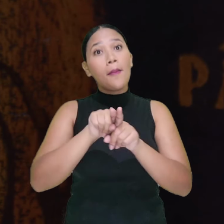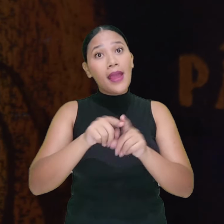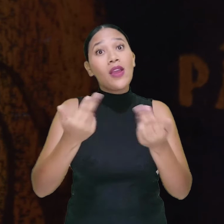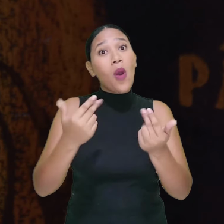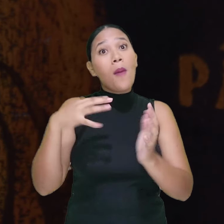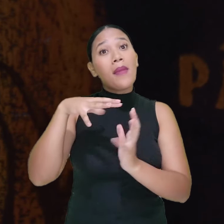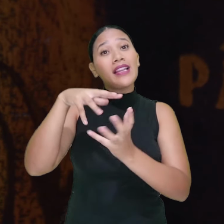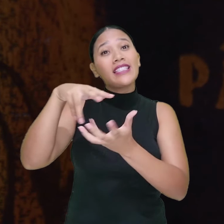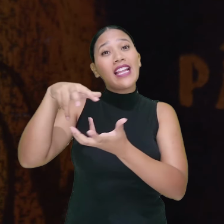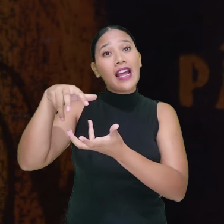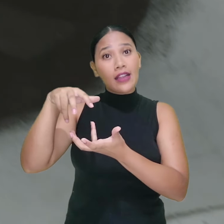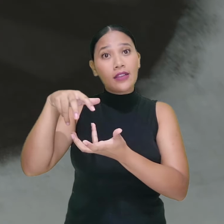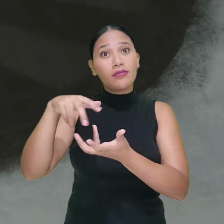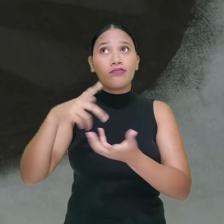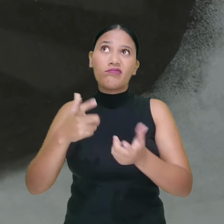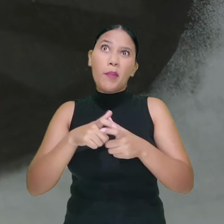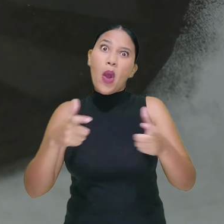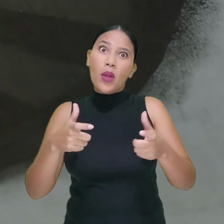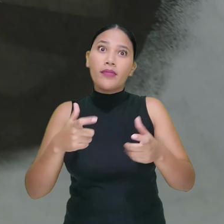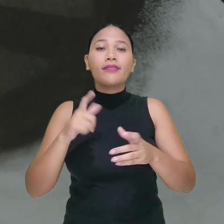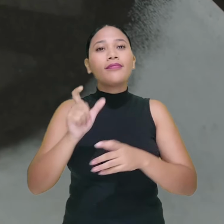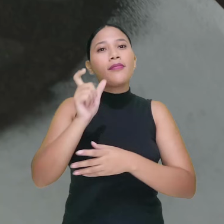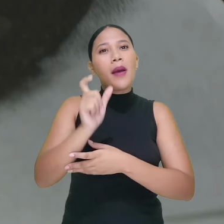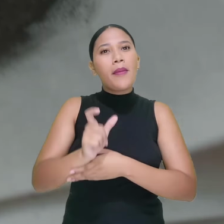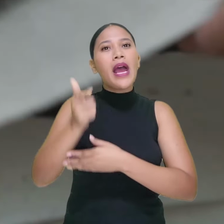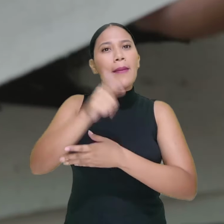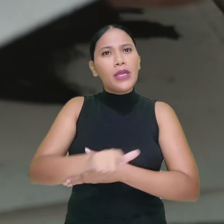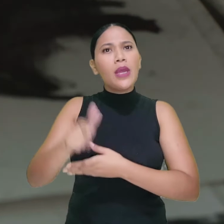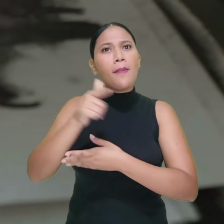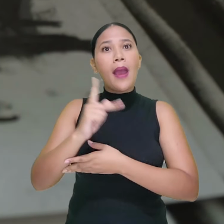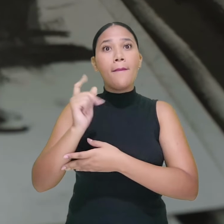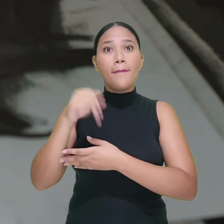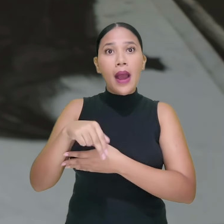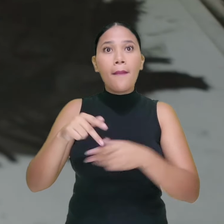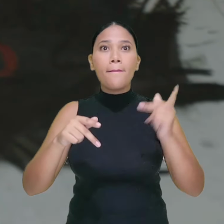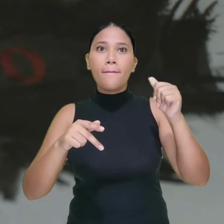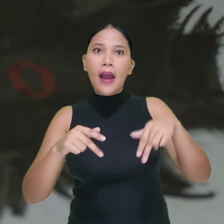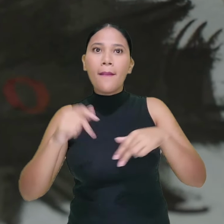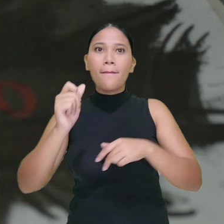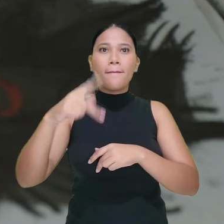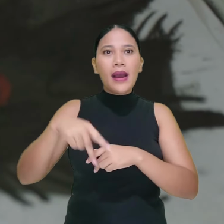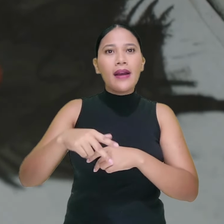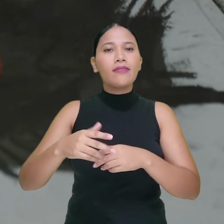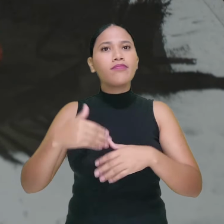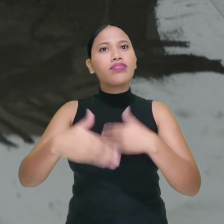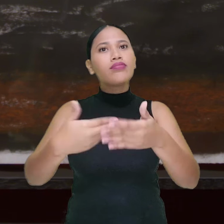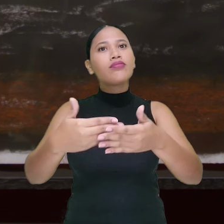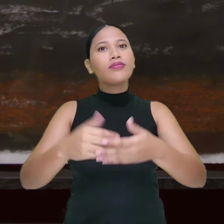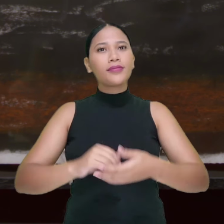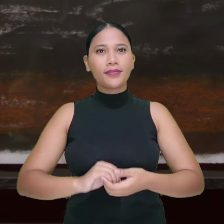Desenhos de abstrações também planetárias, nem sempre, mas a maioria delas, e com essas palavras se repetindo. Pan,